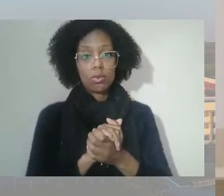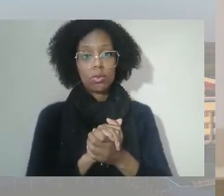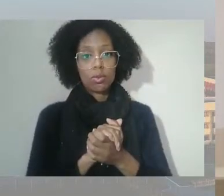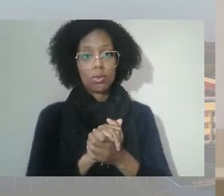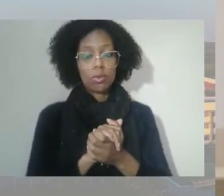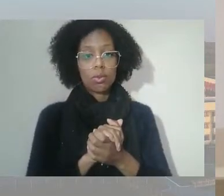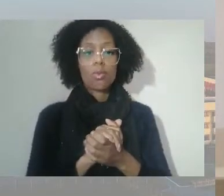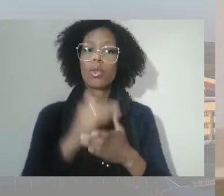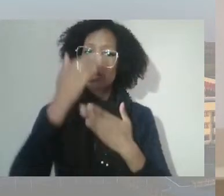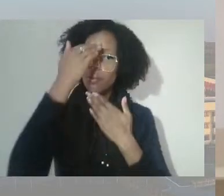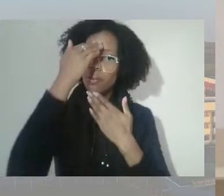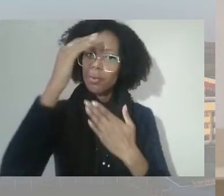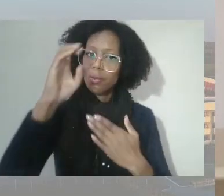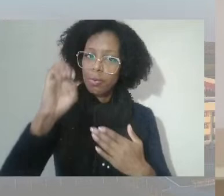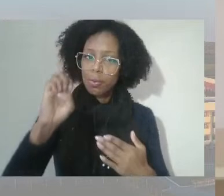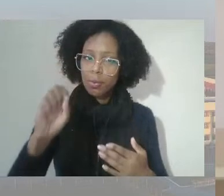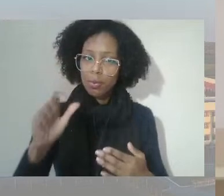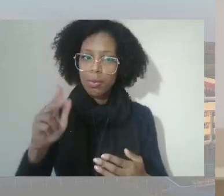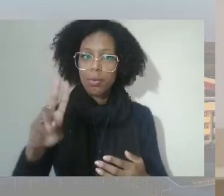Tá, então,